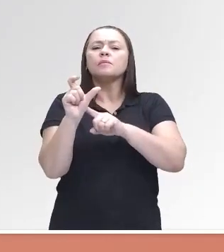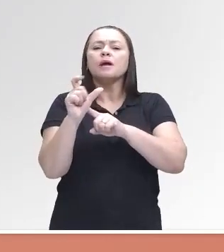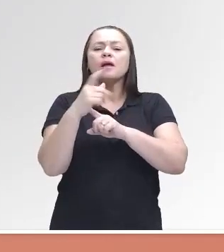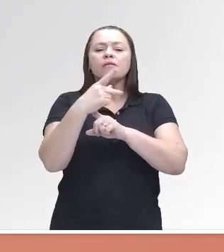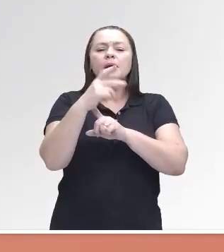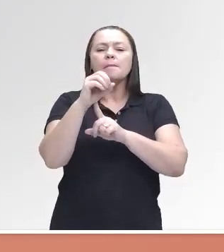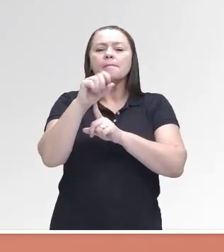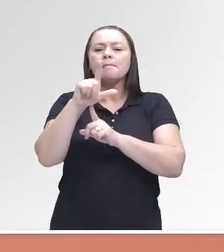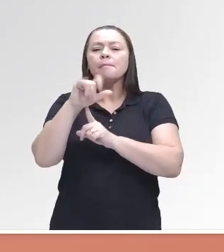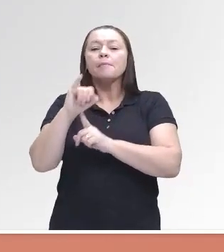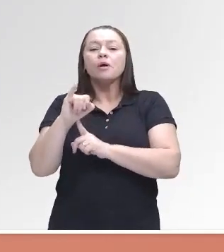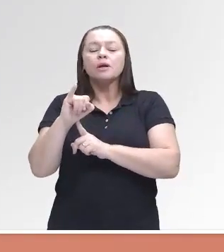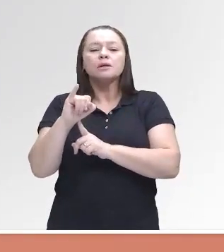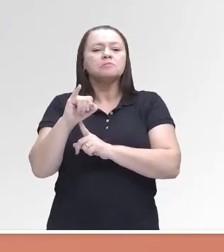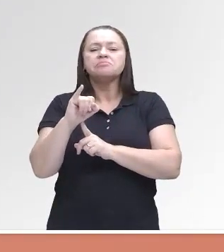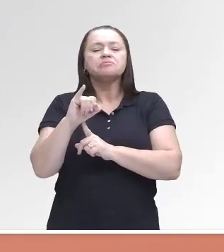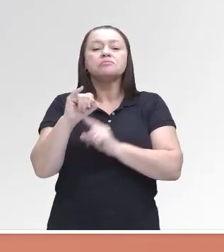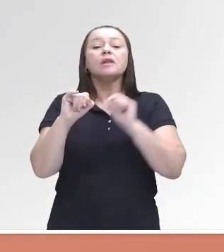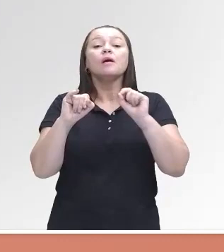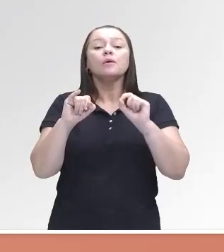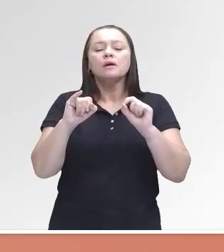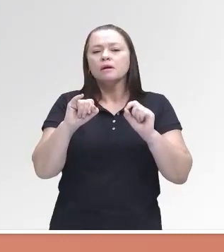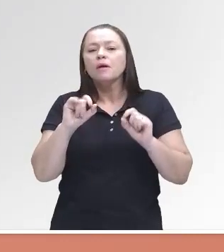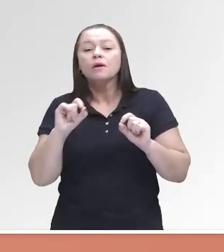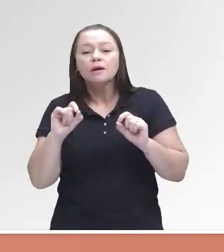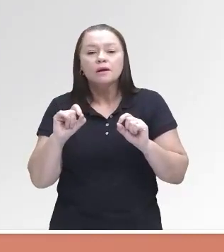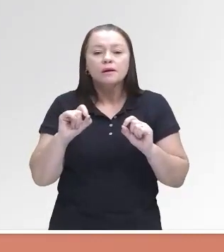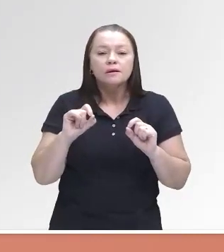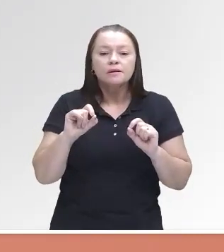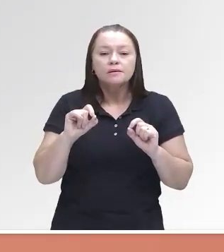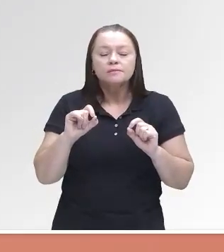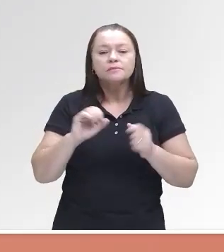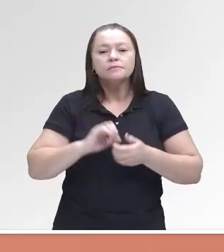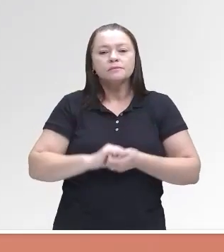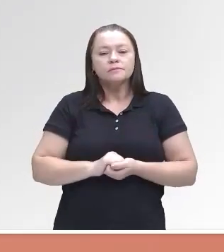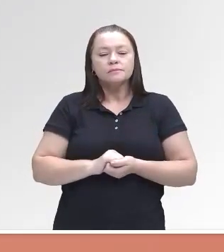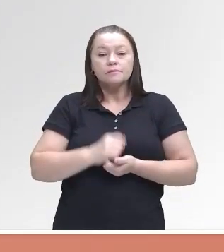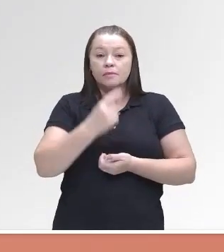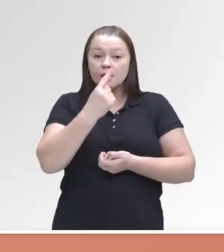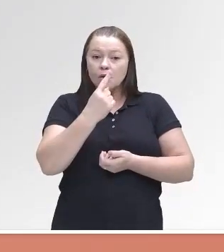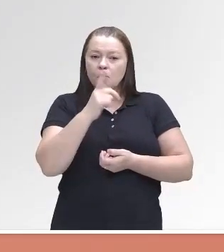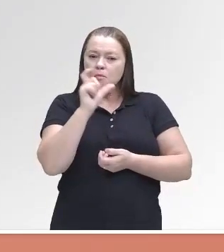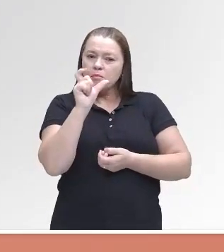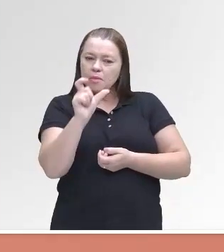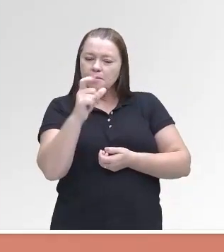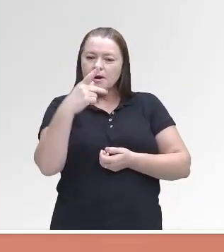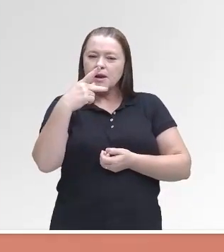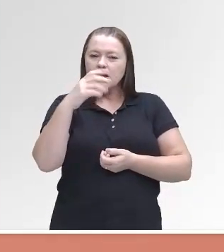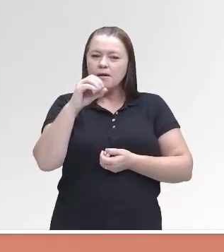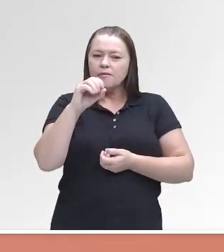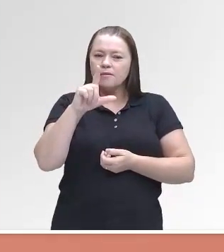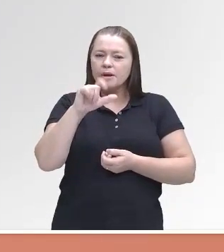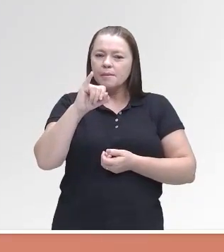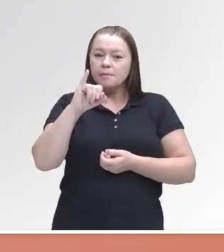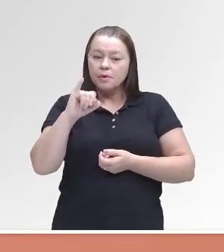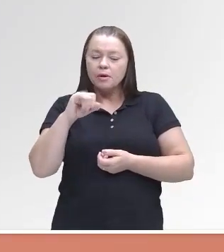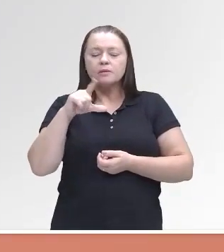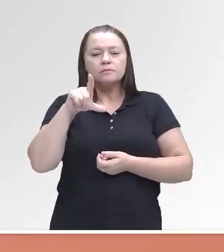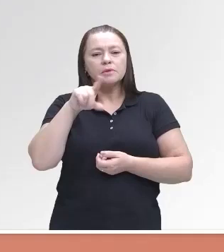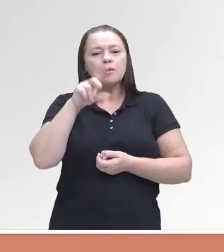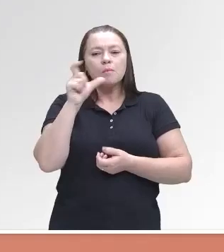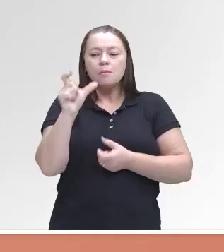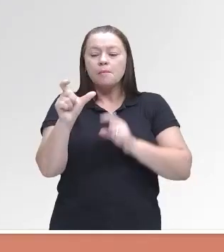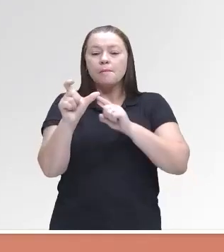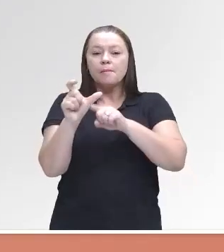polissílaba? O quê? Uma palavra polissílaba são palavras o